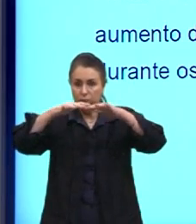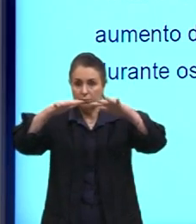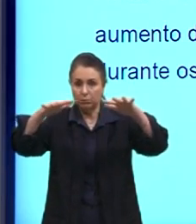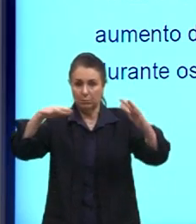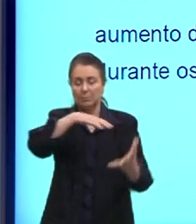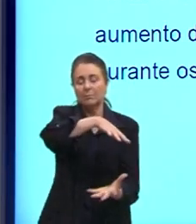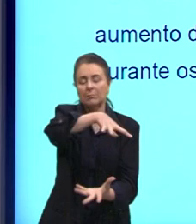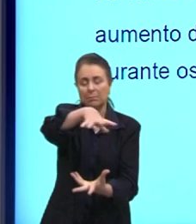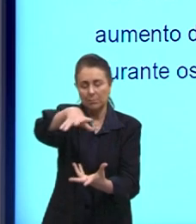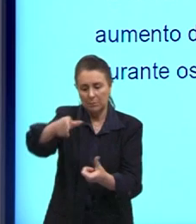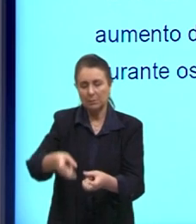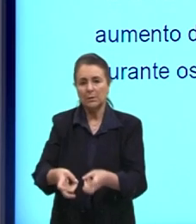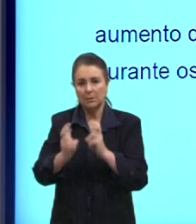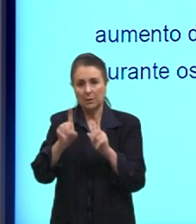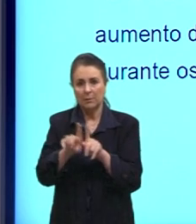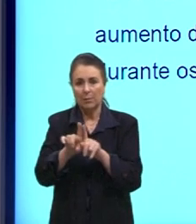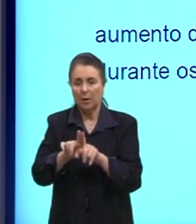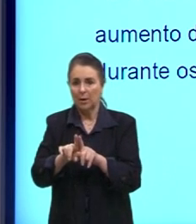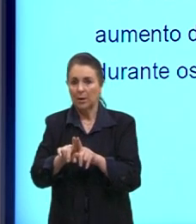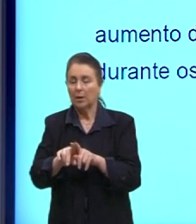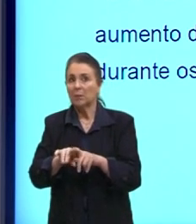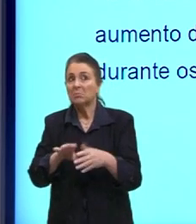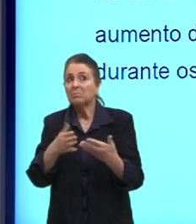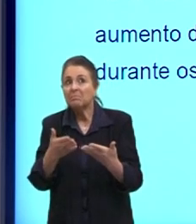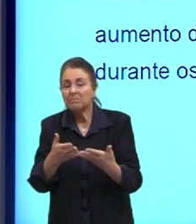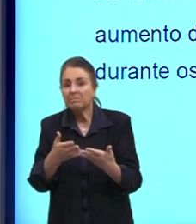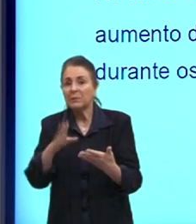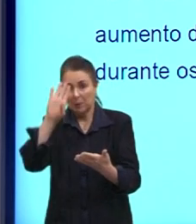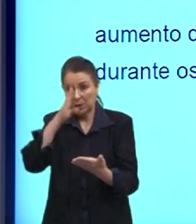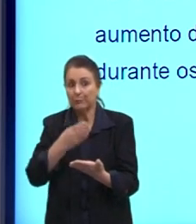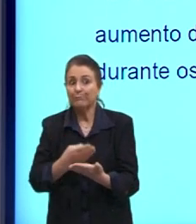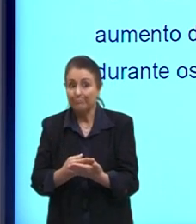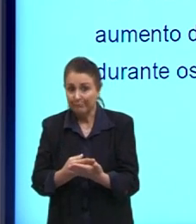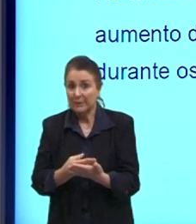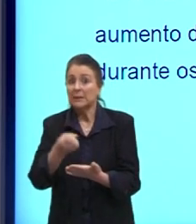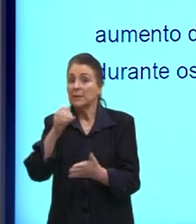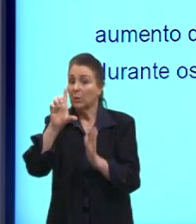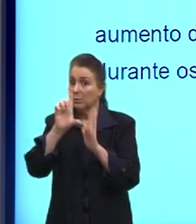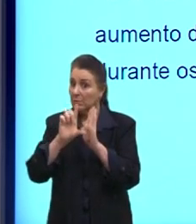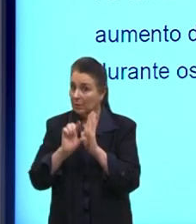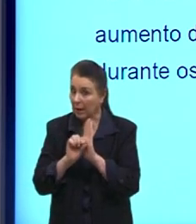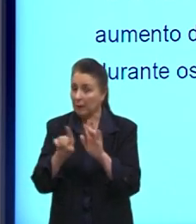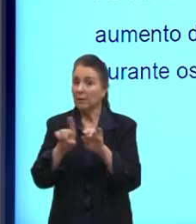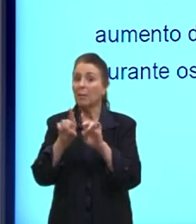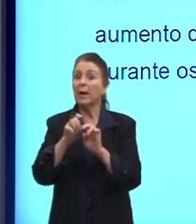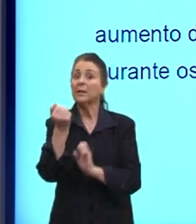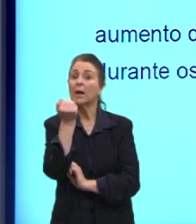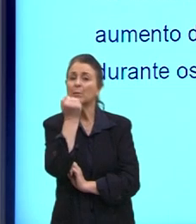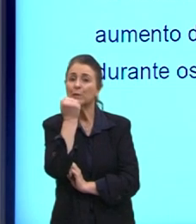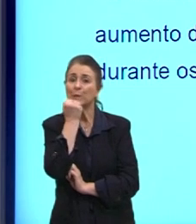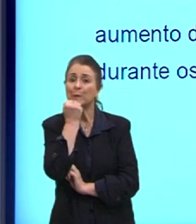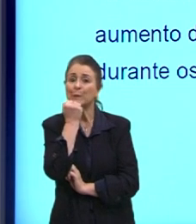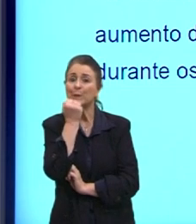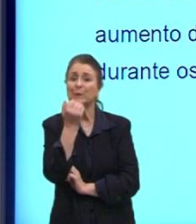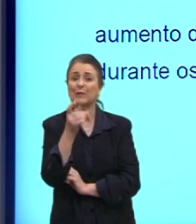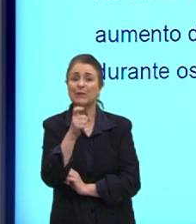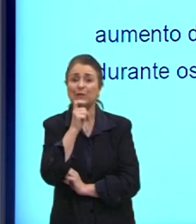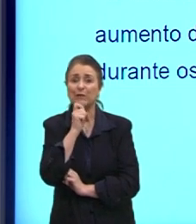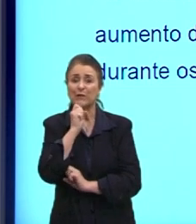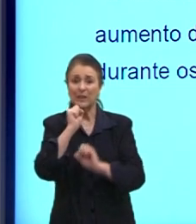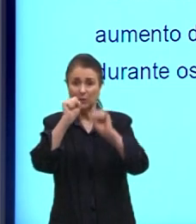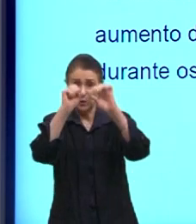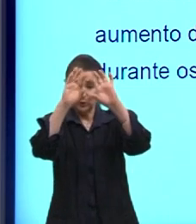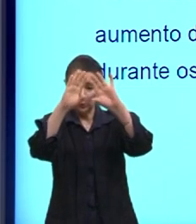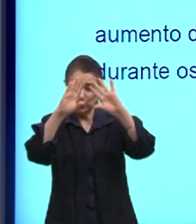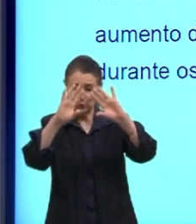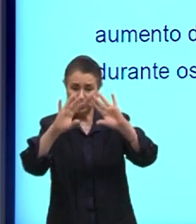então nos leva a crer que O Rapto recuo do Gelo Marinho no verão do Oceano